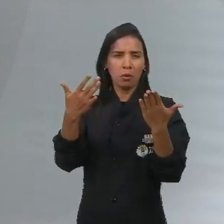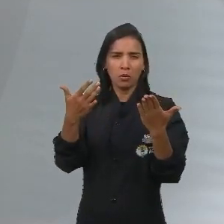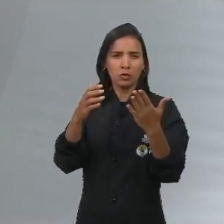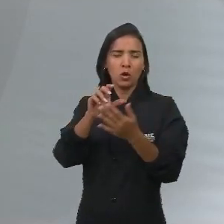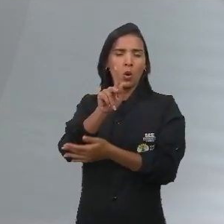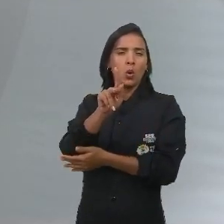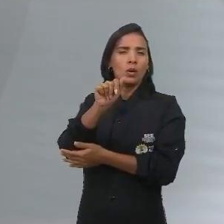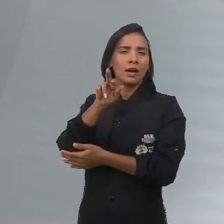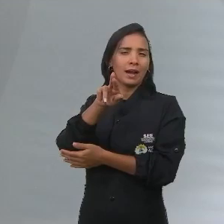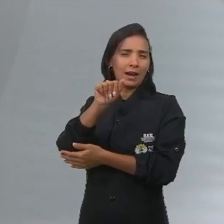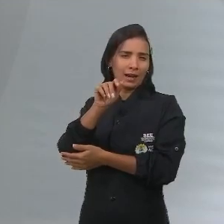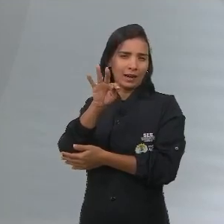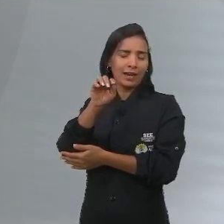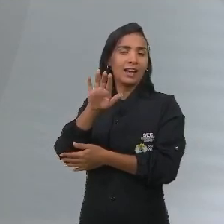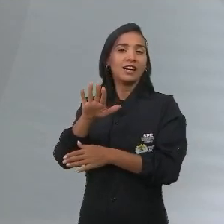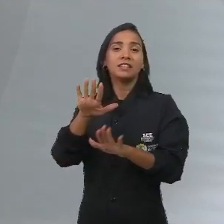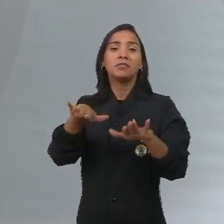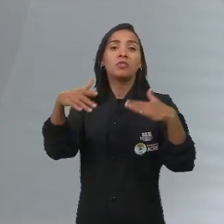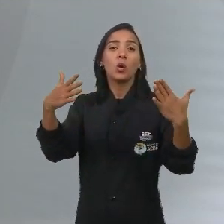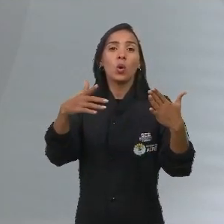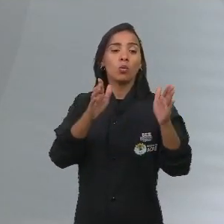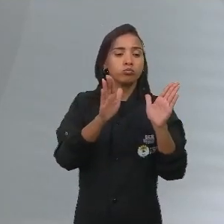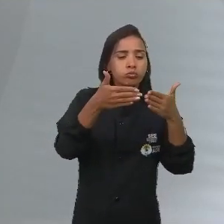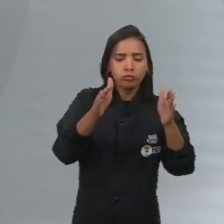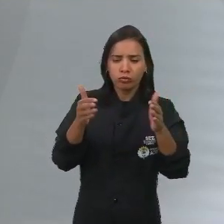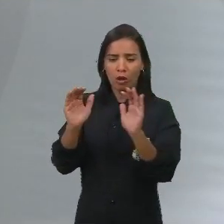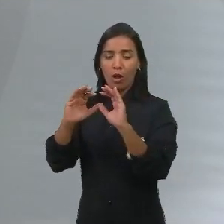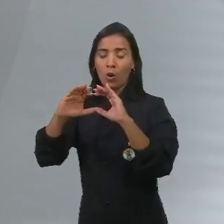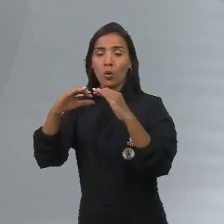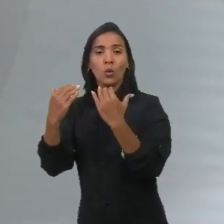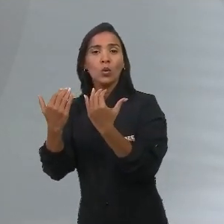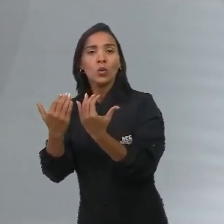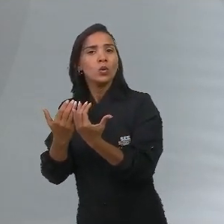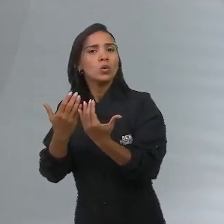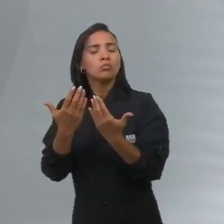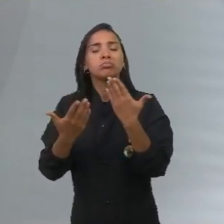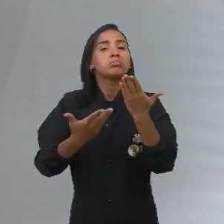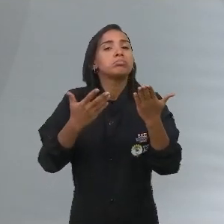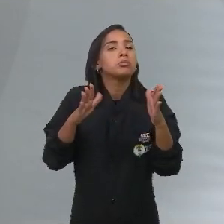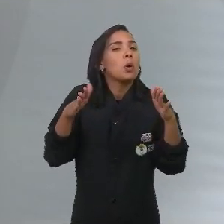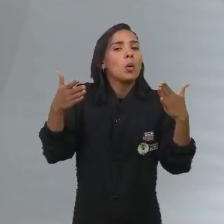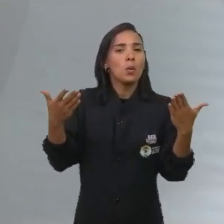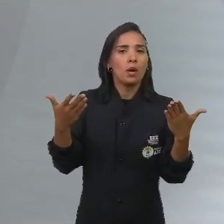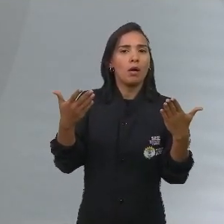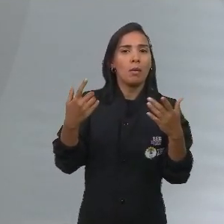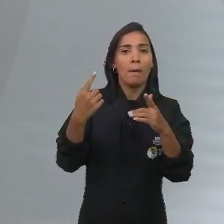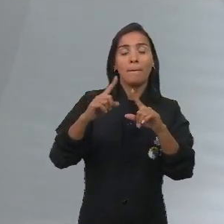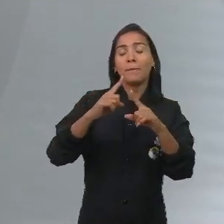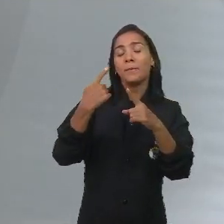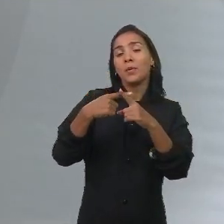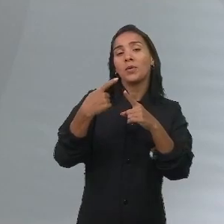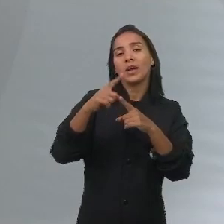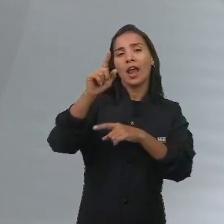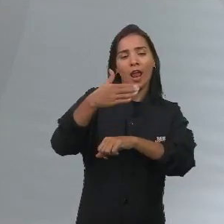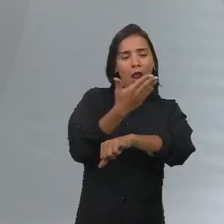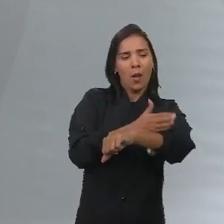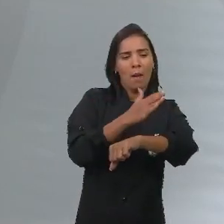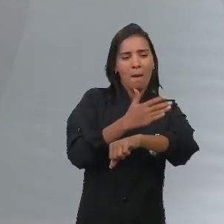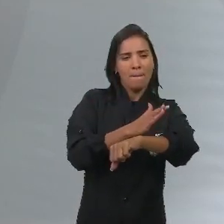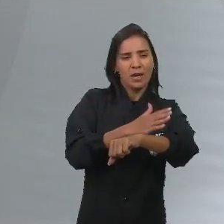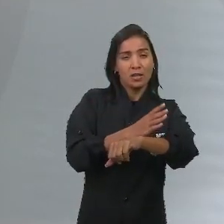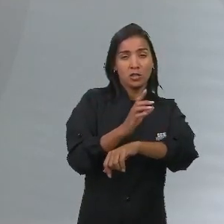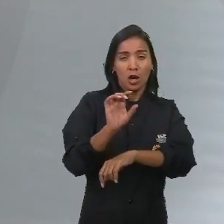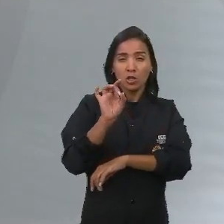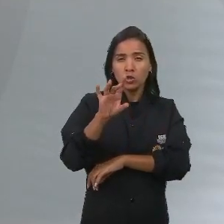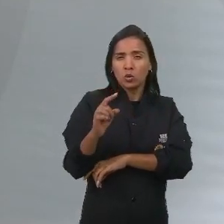estou passando Qual é a população que eu estou direcionando Mas é uma prática exclusiva de determinado grupo não ela é propícia para todos